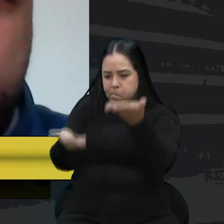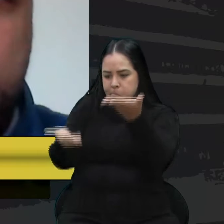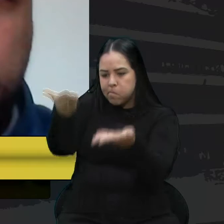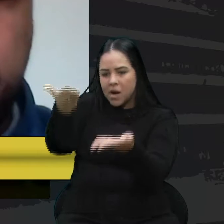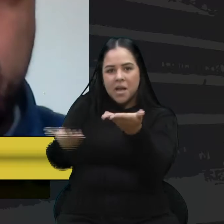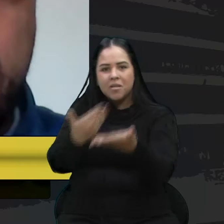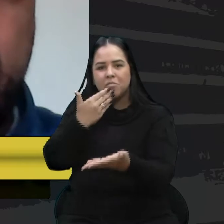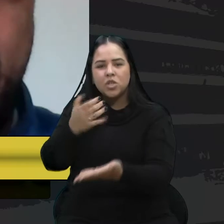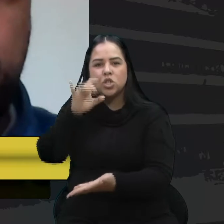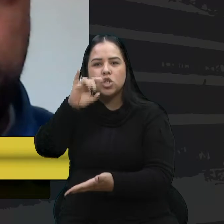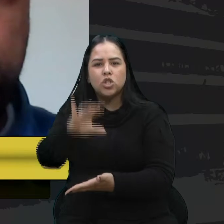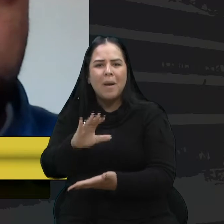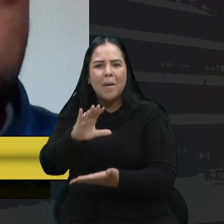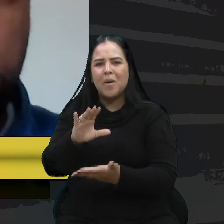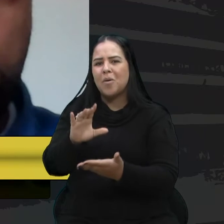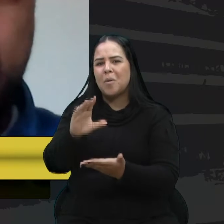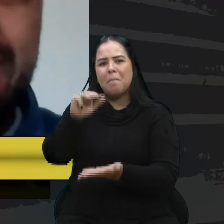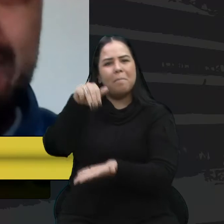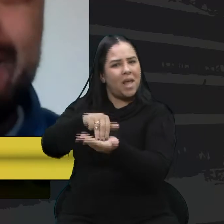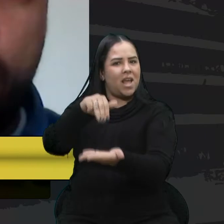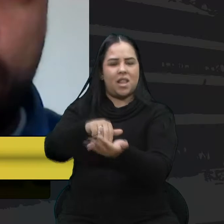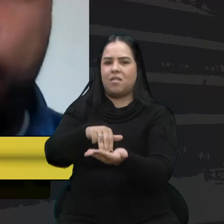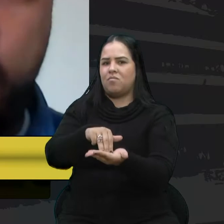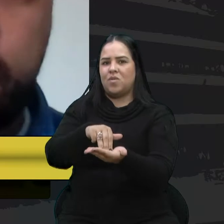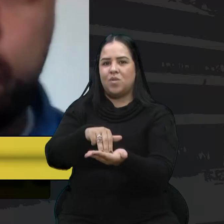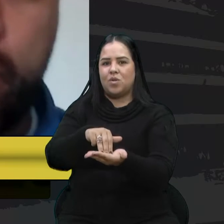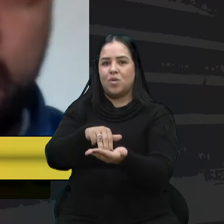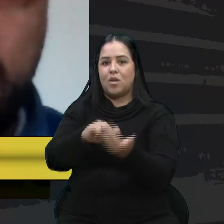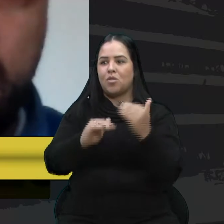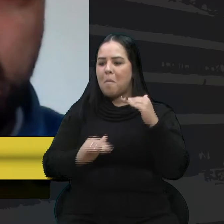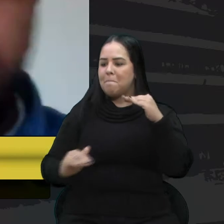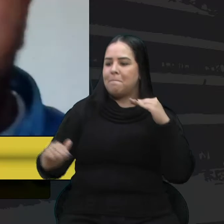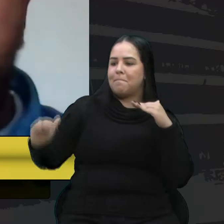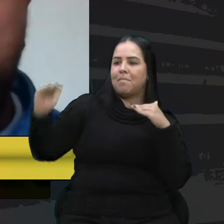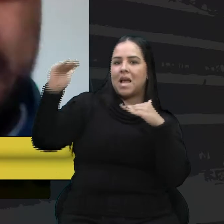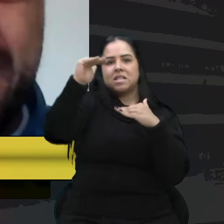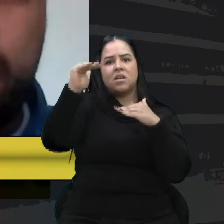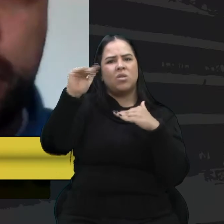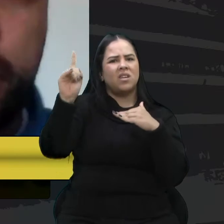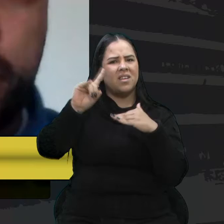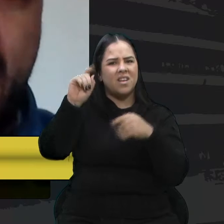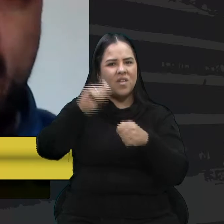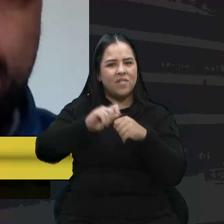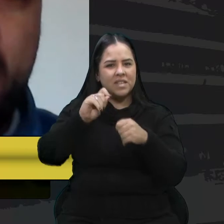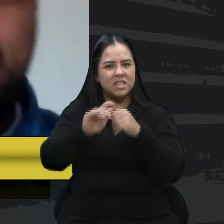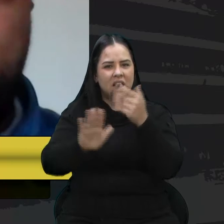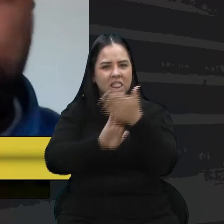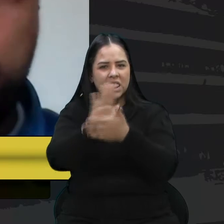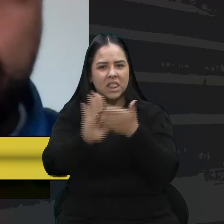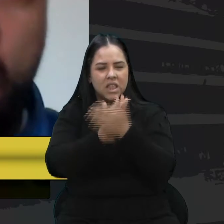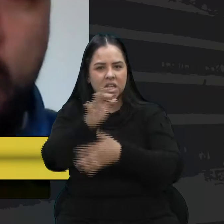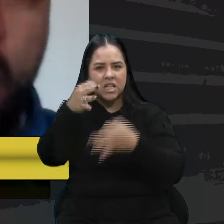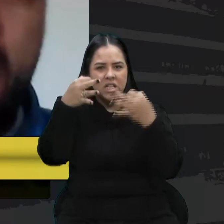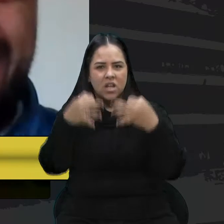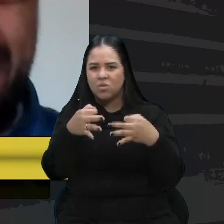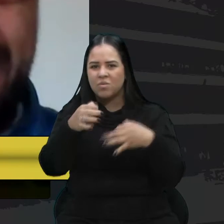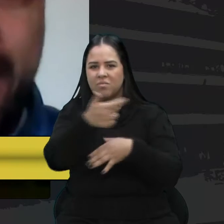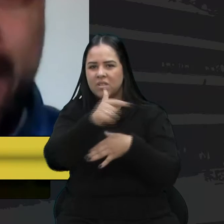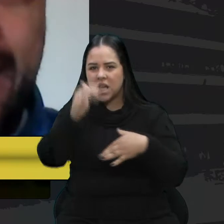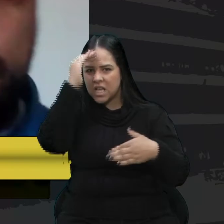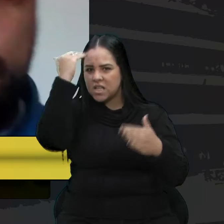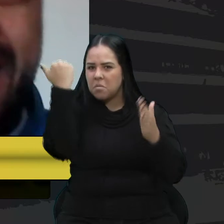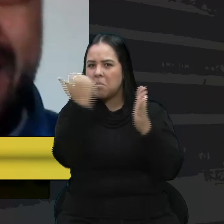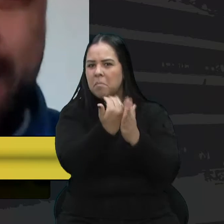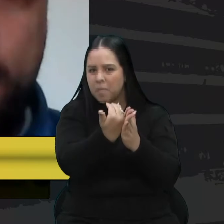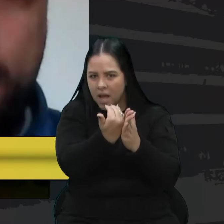mínimo de sanidade do mais alto posto, que não cumpre liturgia, que aviltou, que é